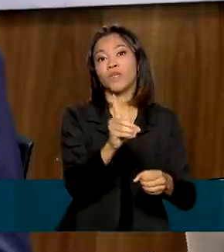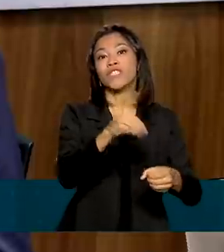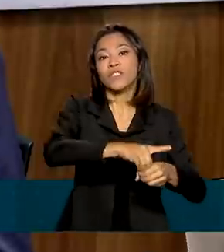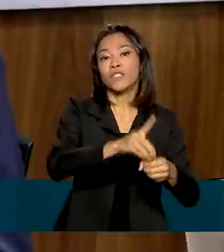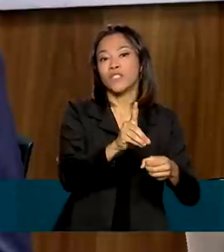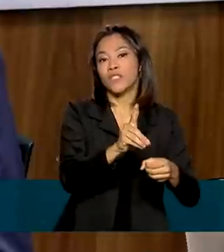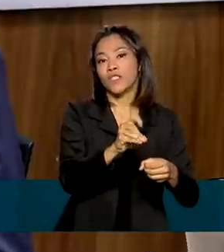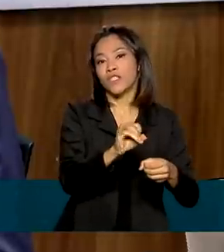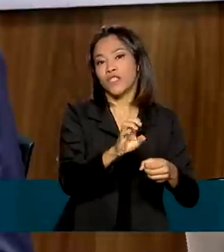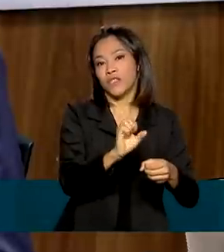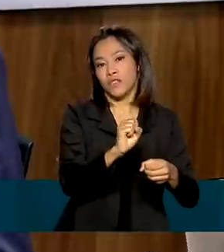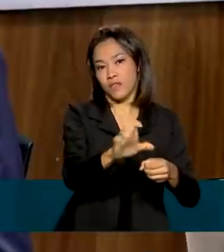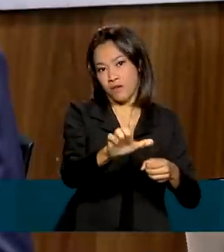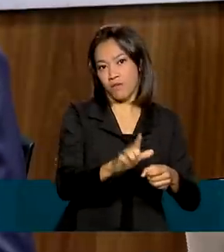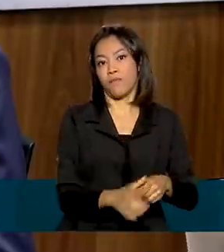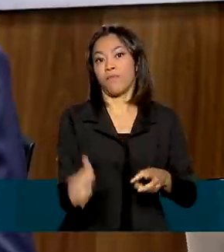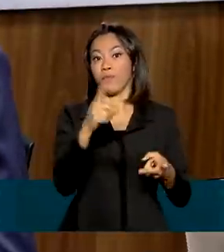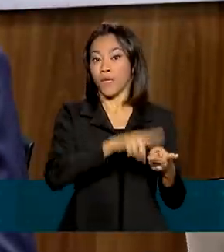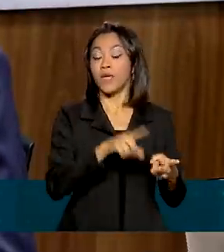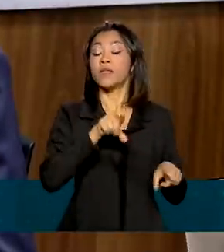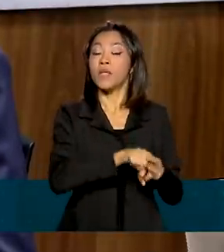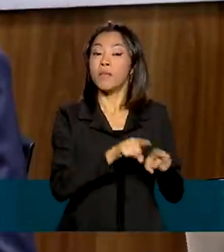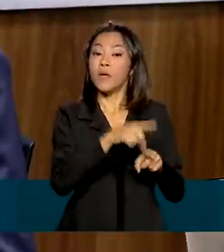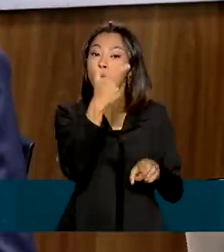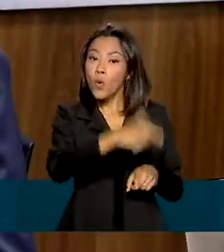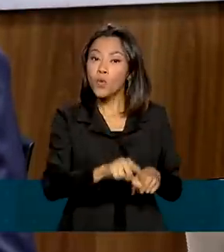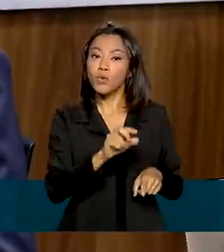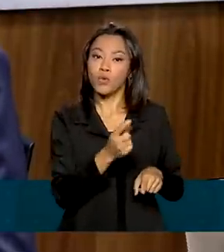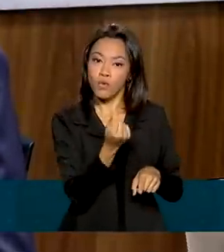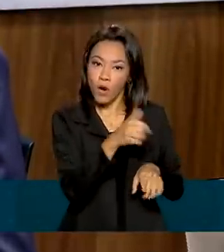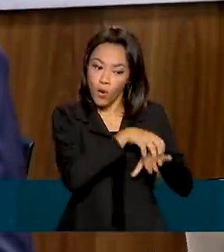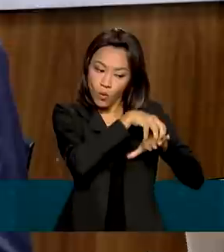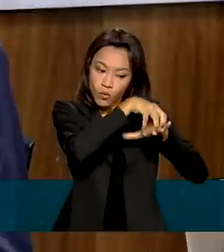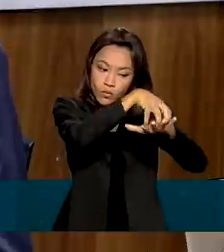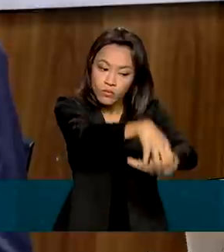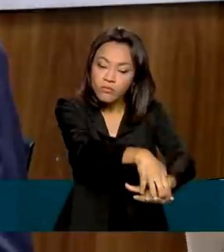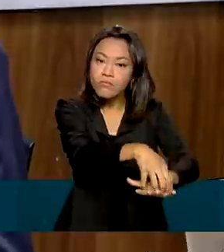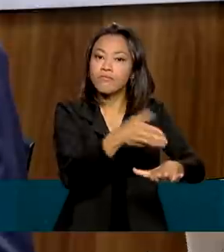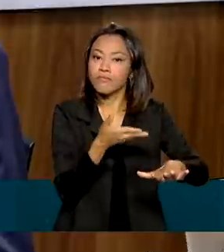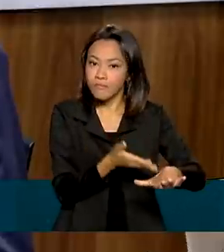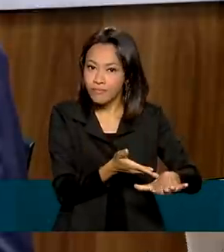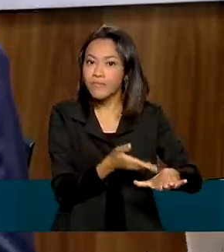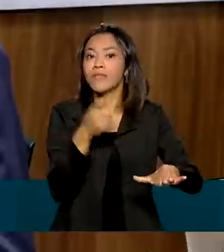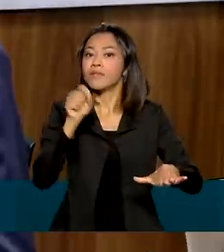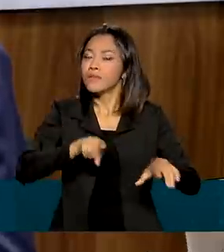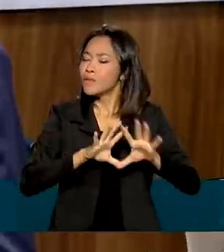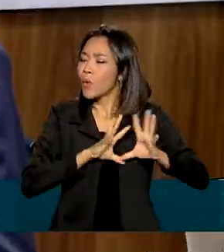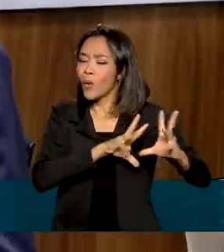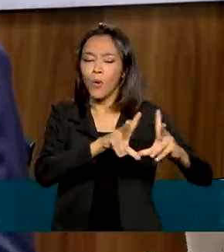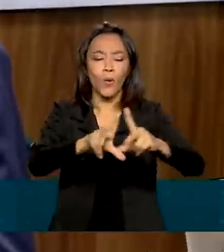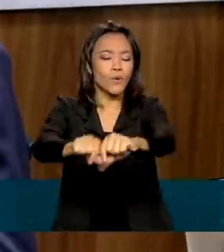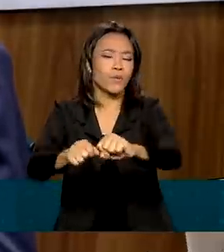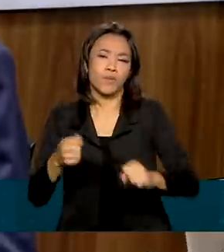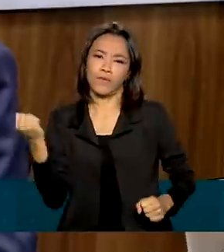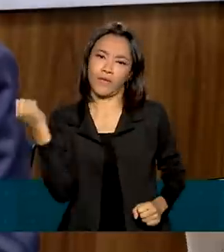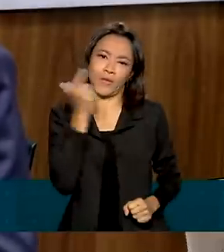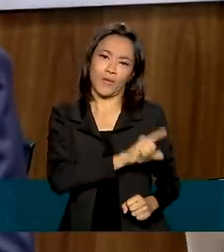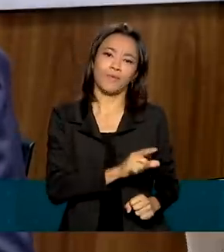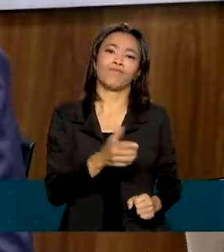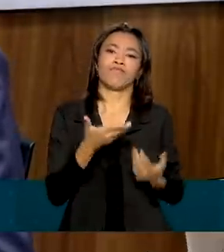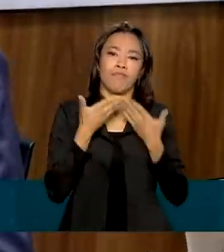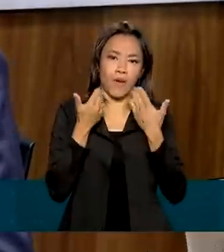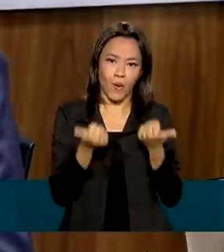o valor do frete tem impactado obviamente pelo preço do diesel todo mundo é beneficiar na ponta da linha